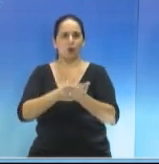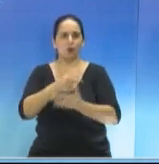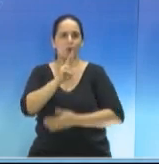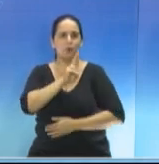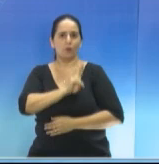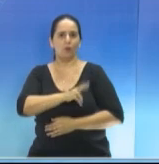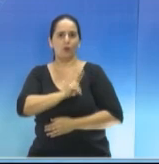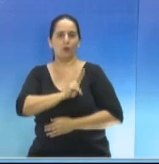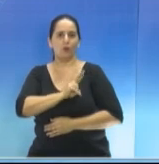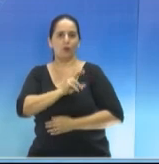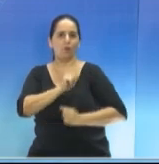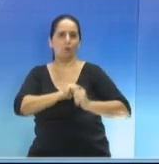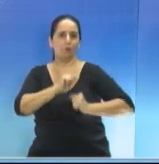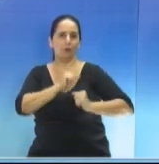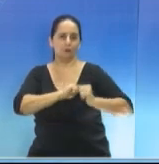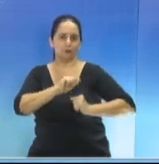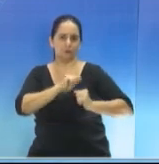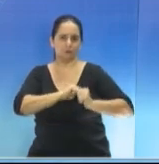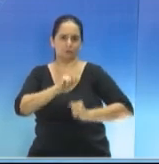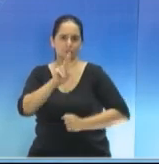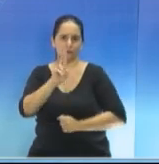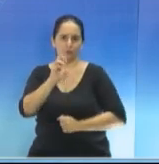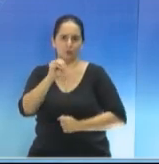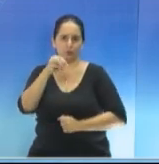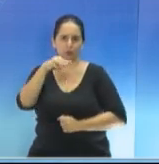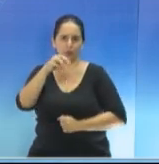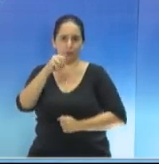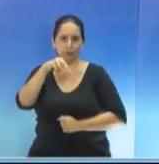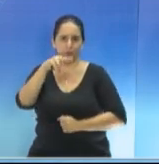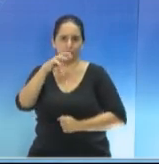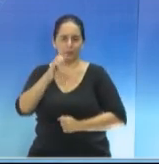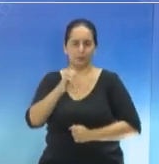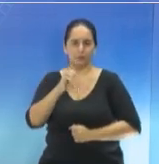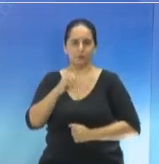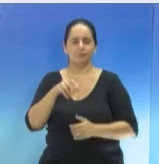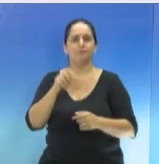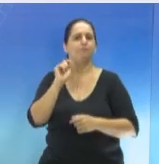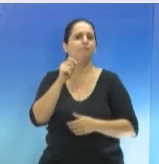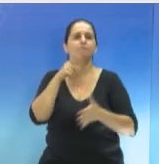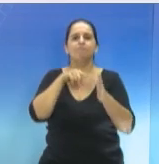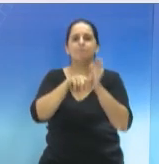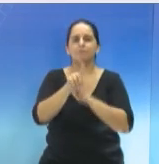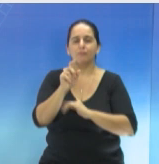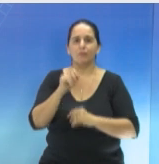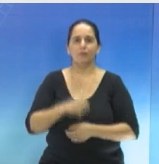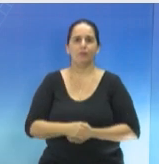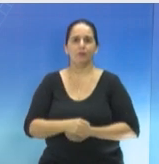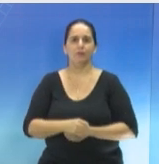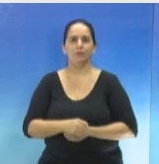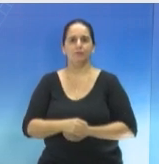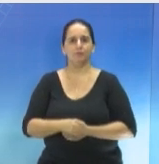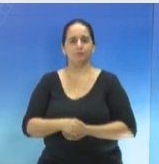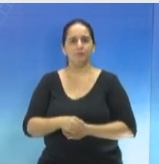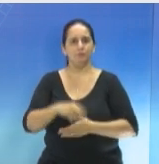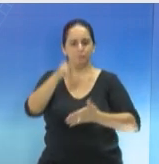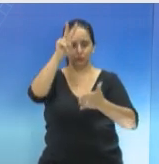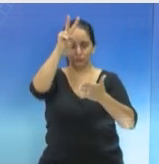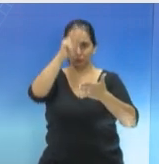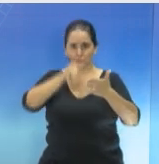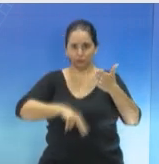fase do romantismo. Vamos, então, ao enunciado. O romance de